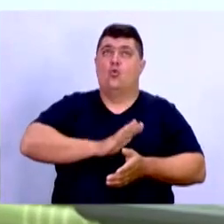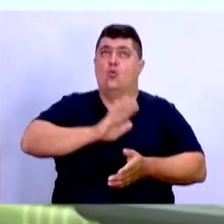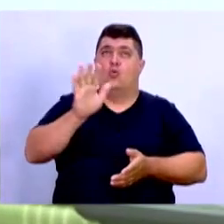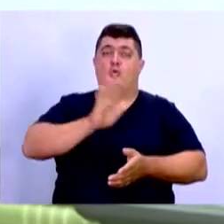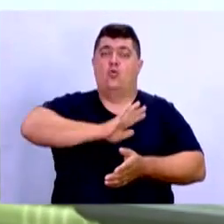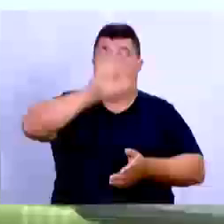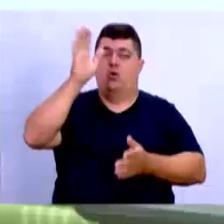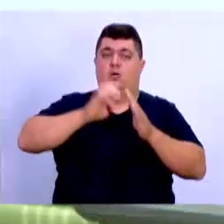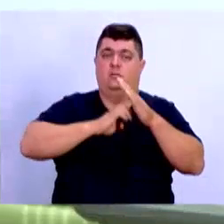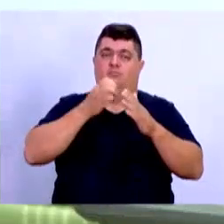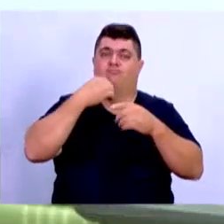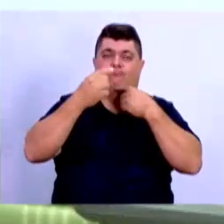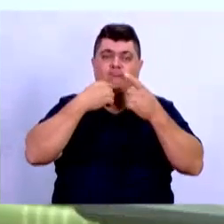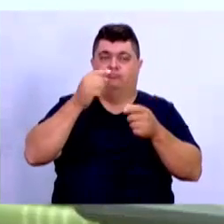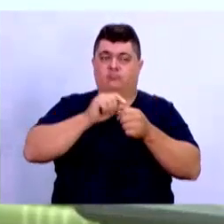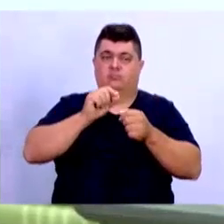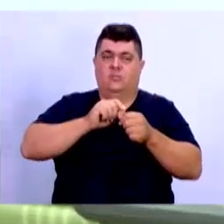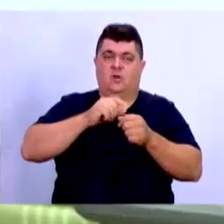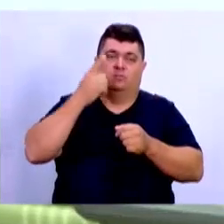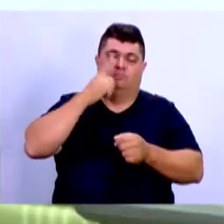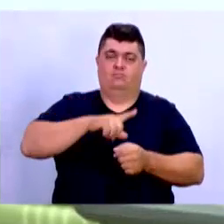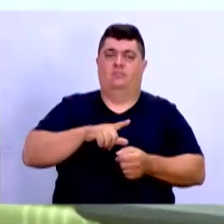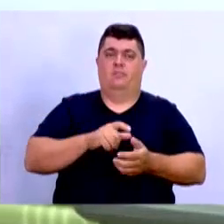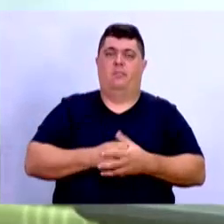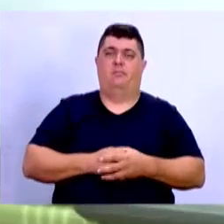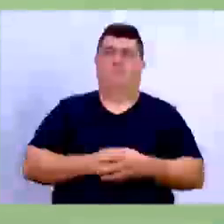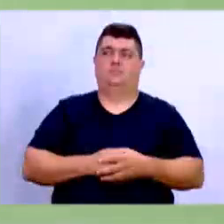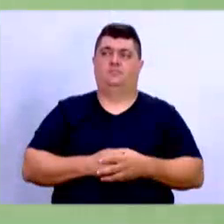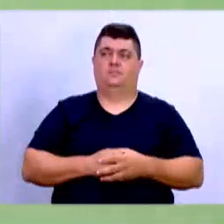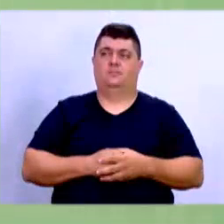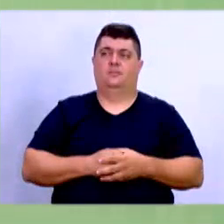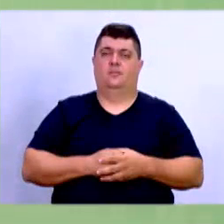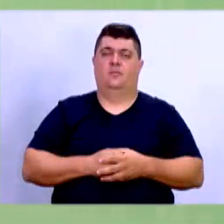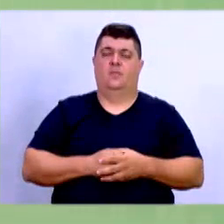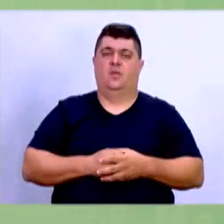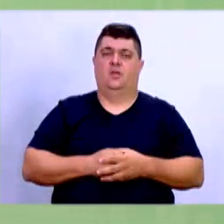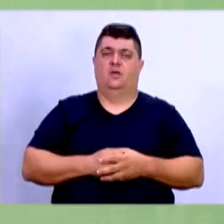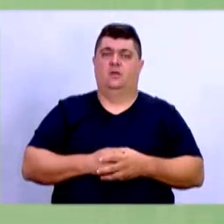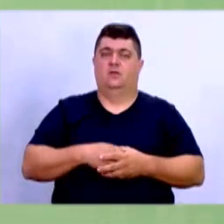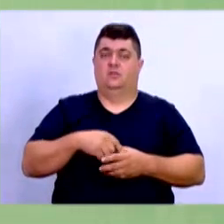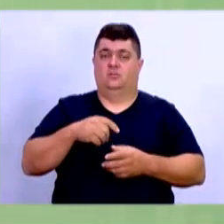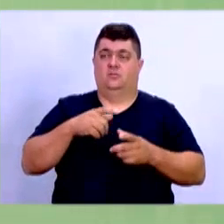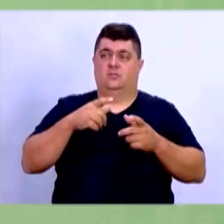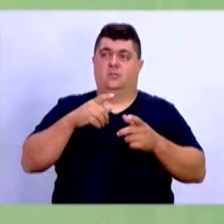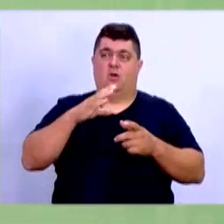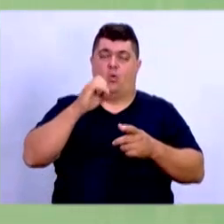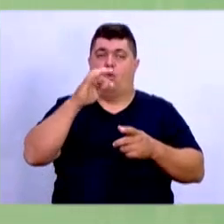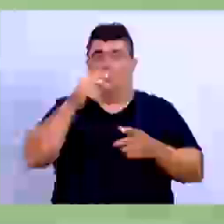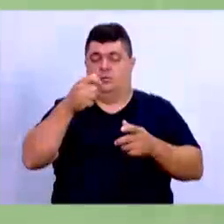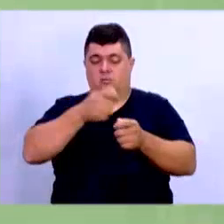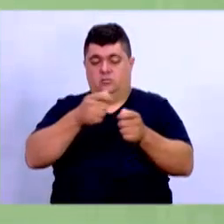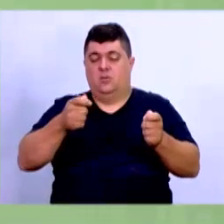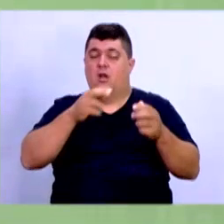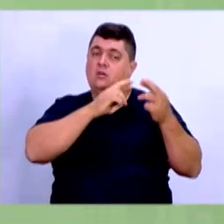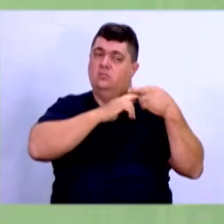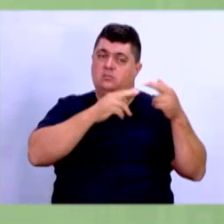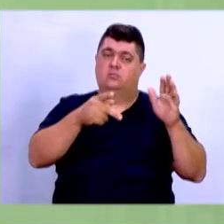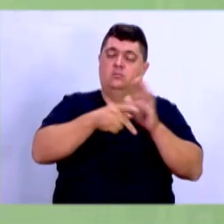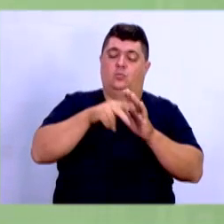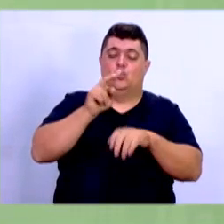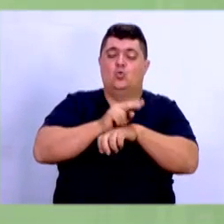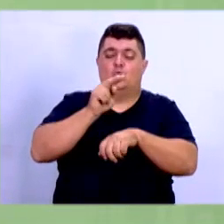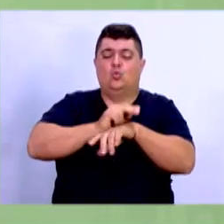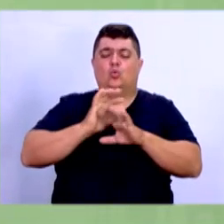frente a empresa não vai conseguir cumprir com essa obrigação. Então, esse setor aqui ele é o responsável por quê? Por controlar